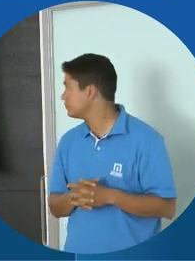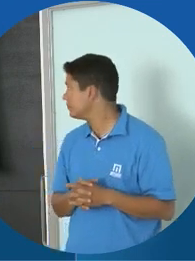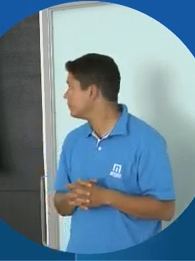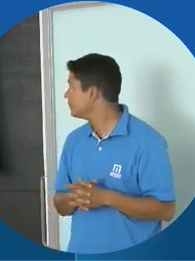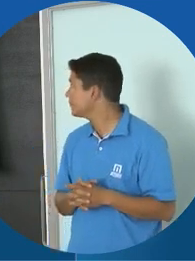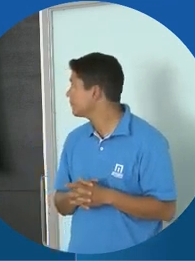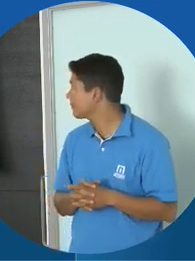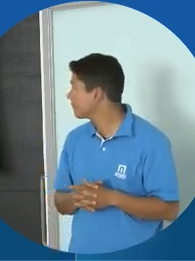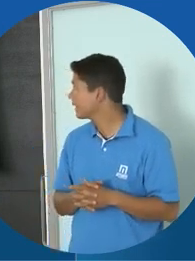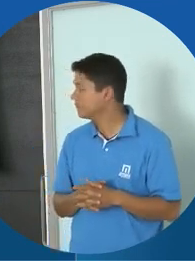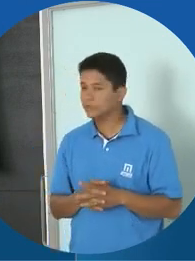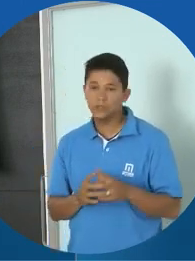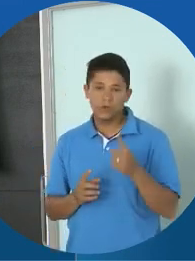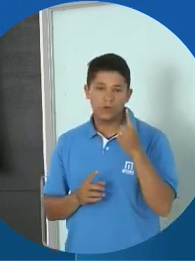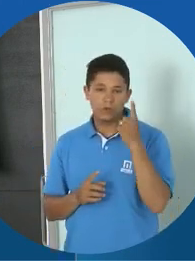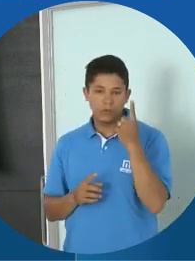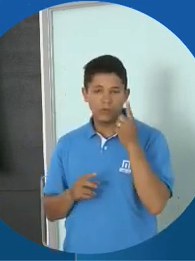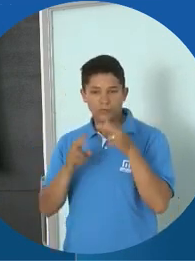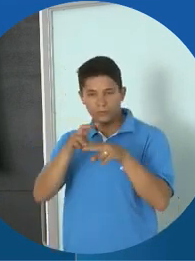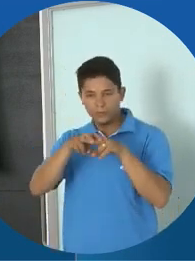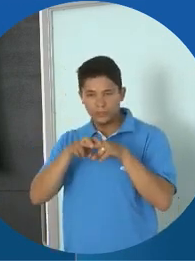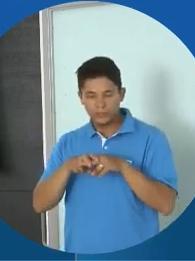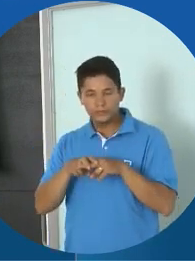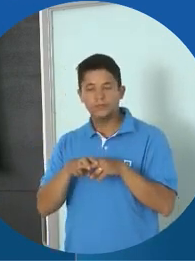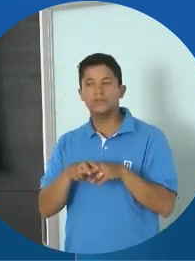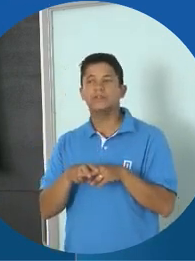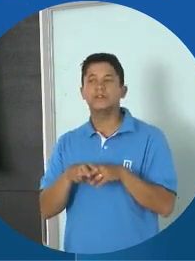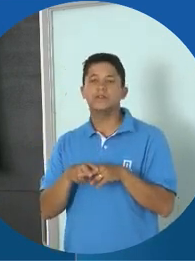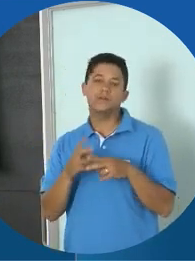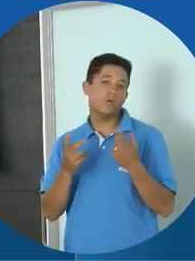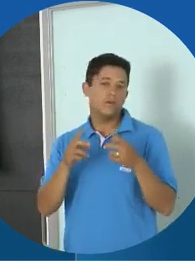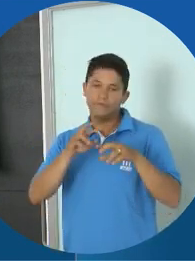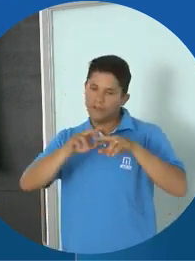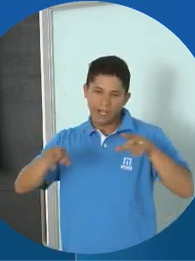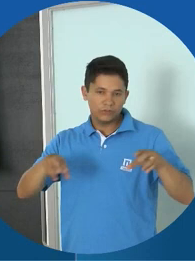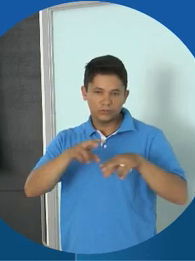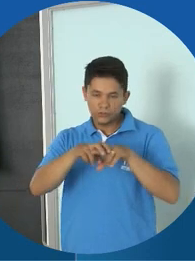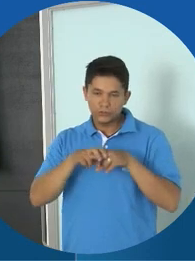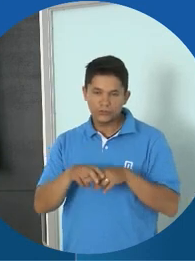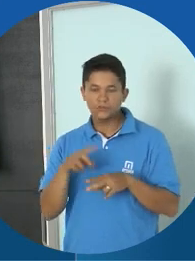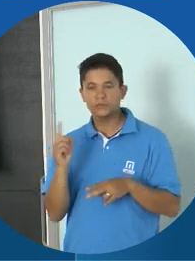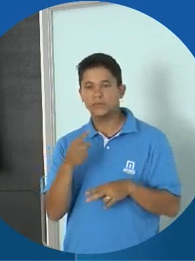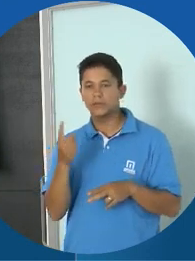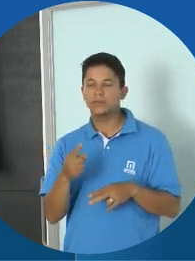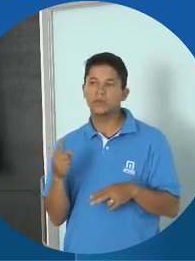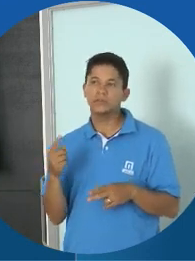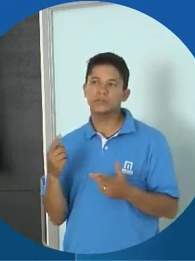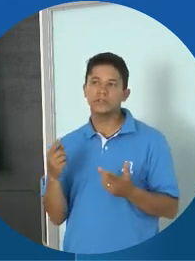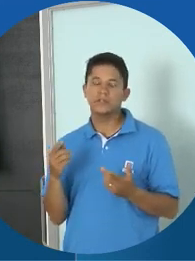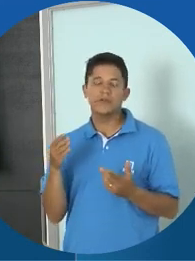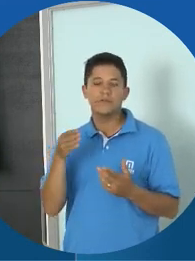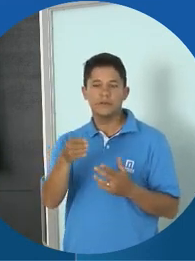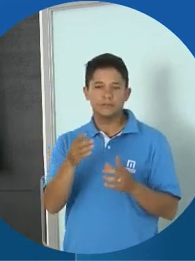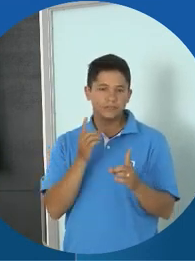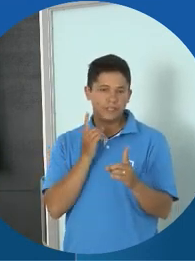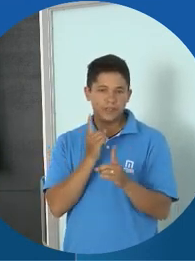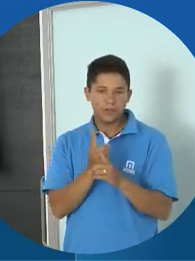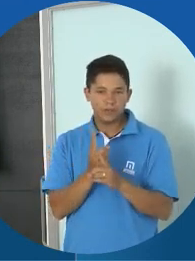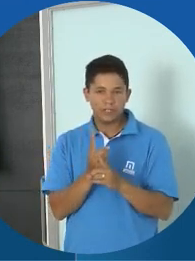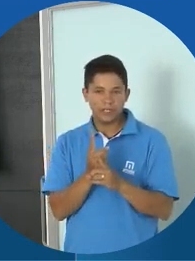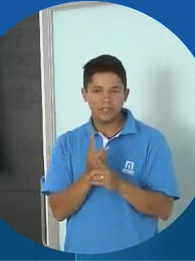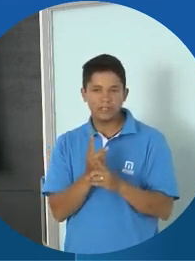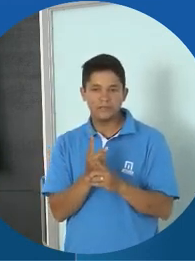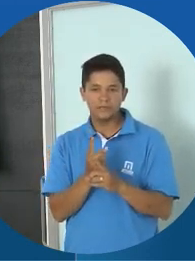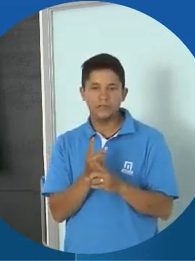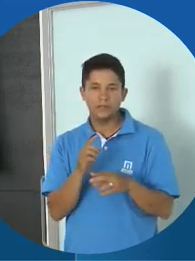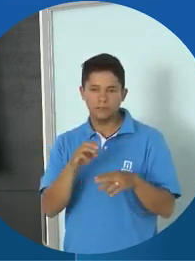Então, um dos motivos, vários motivos, na verdade, para a gente estar indo ao encontro dessas